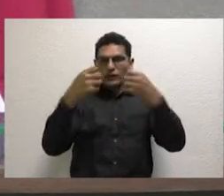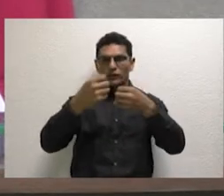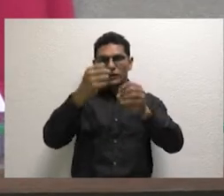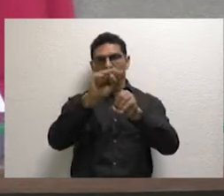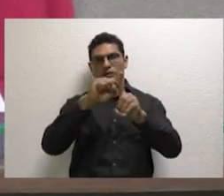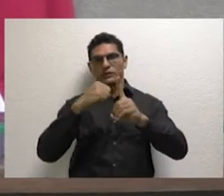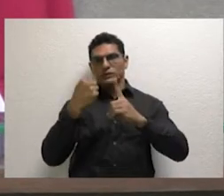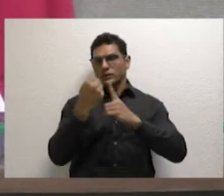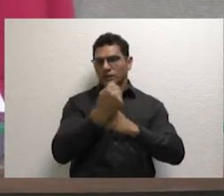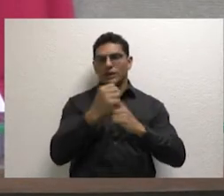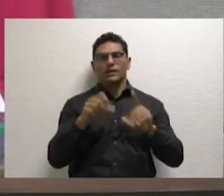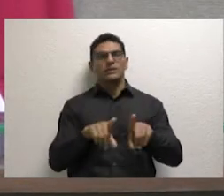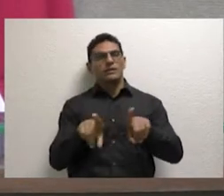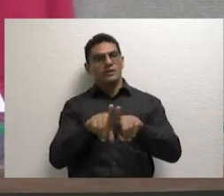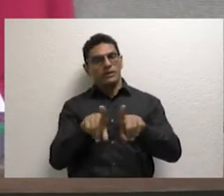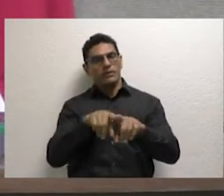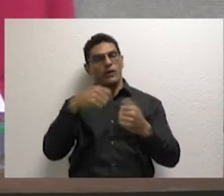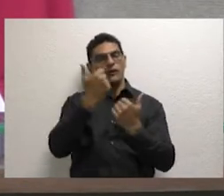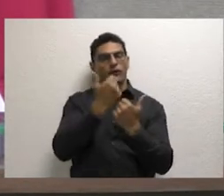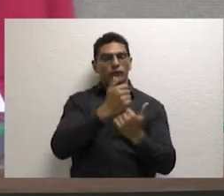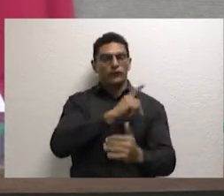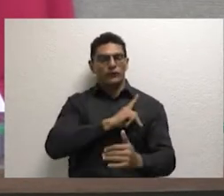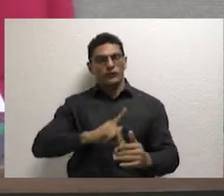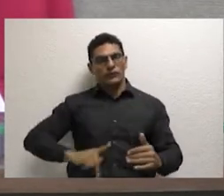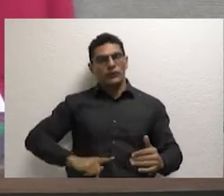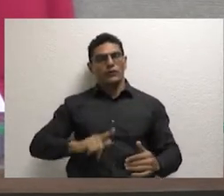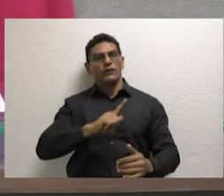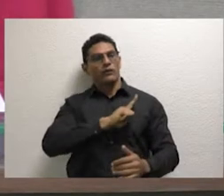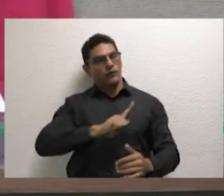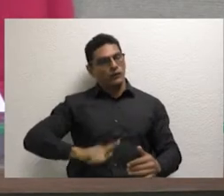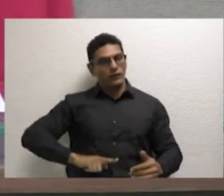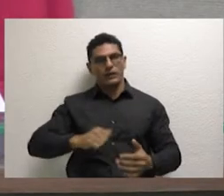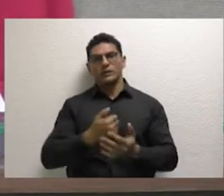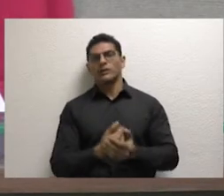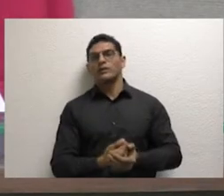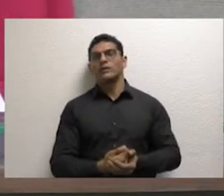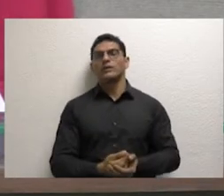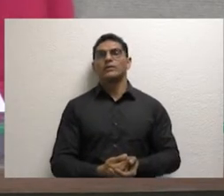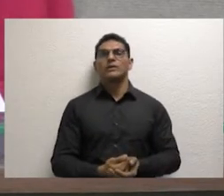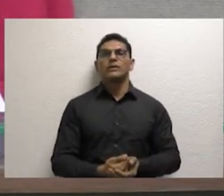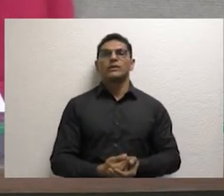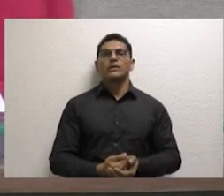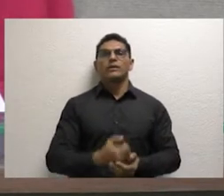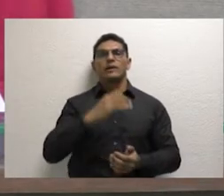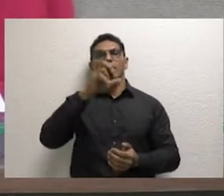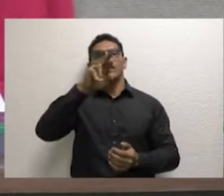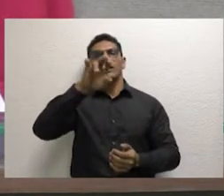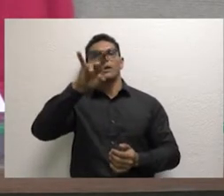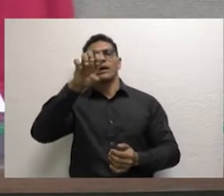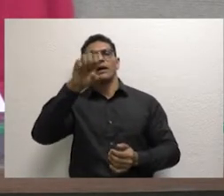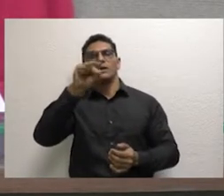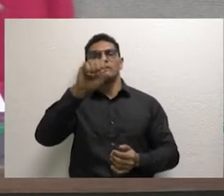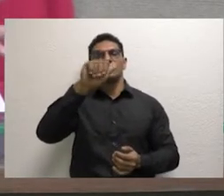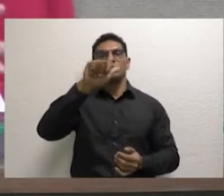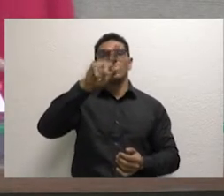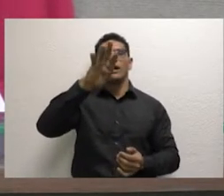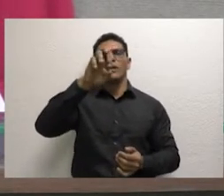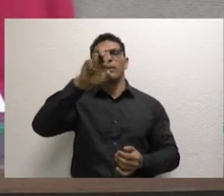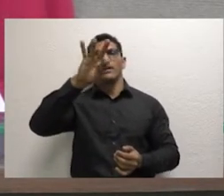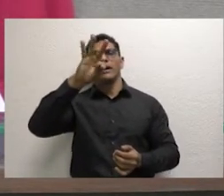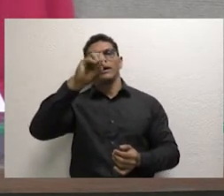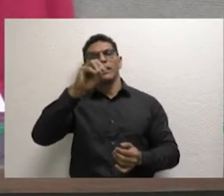presença do vice-governador, também defensor público, do doutor Carlos Alberto, e também a inauguração,